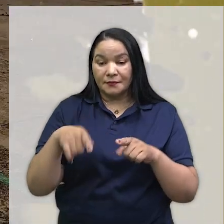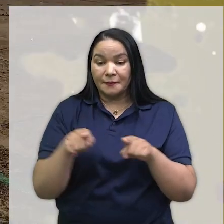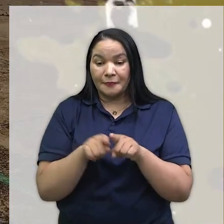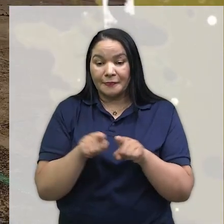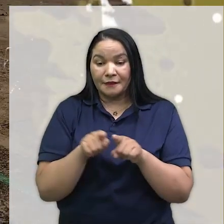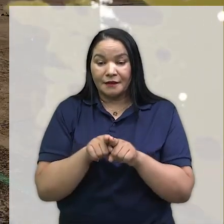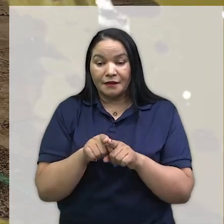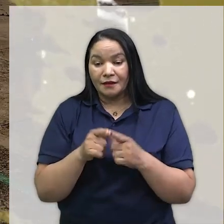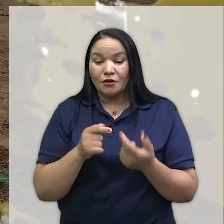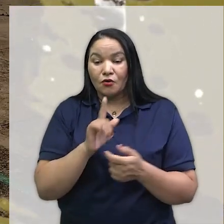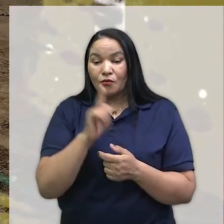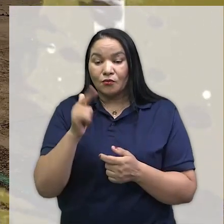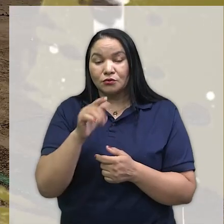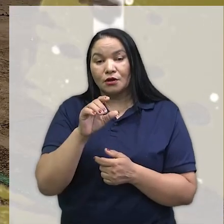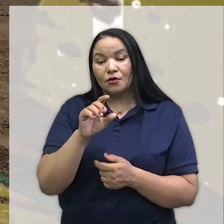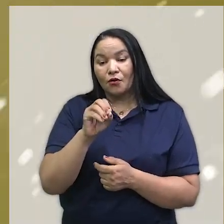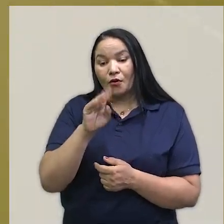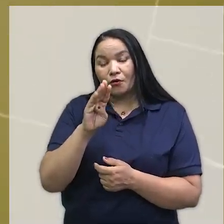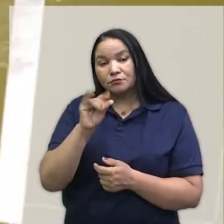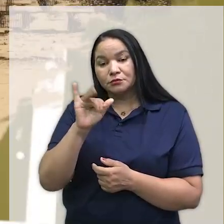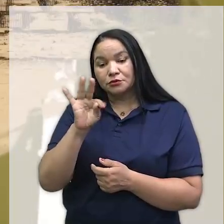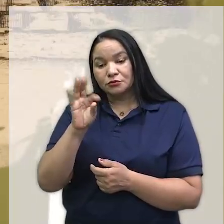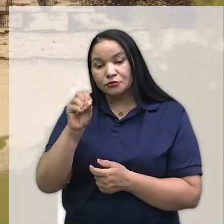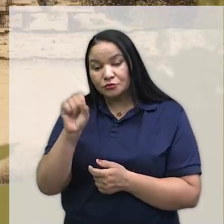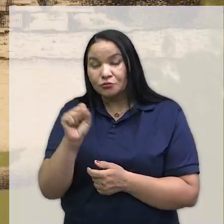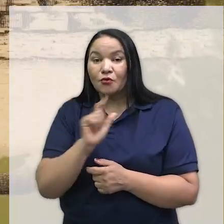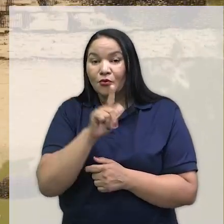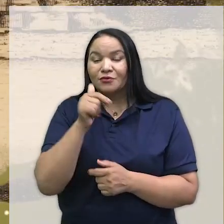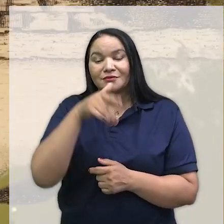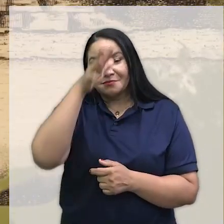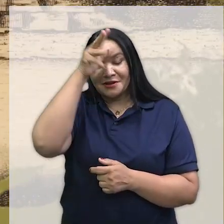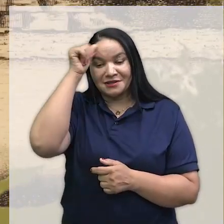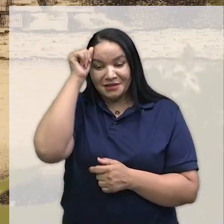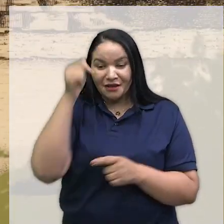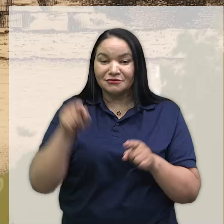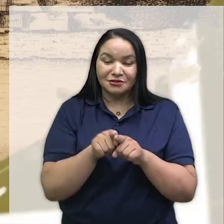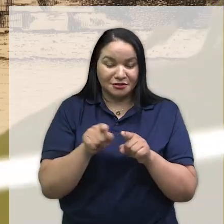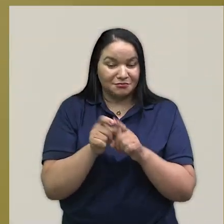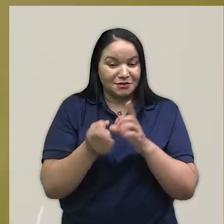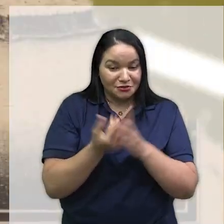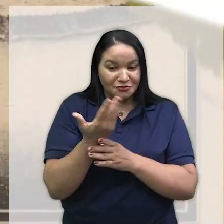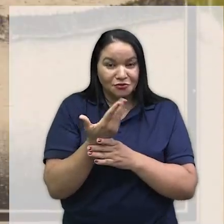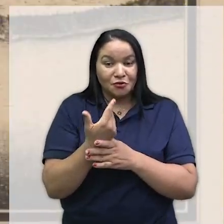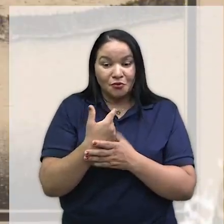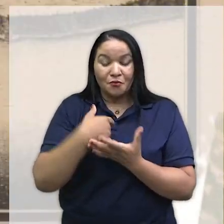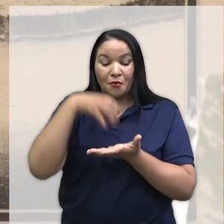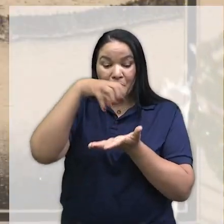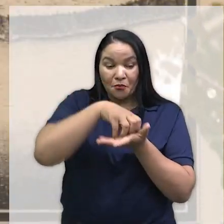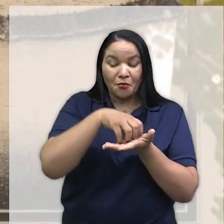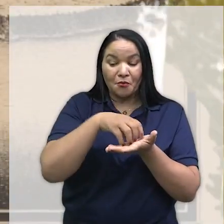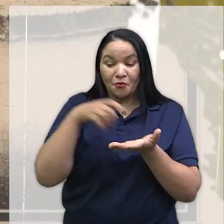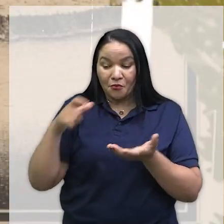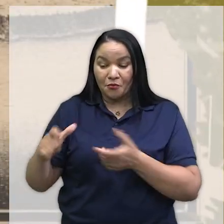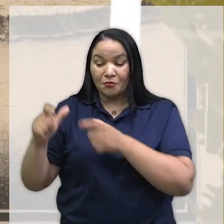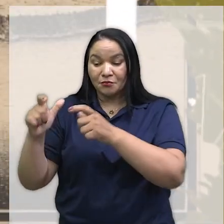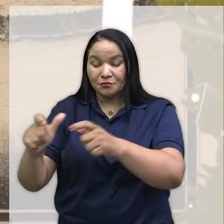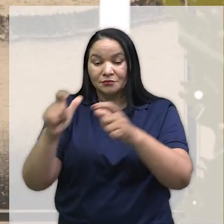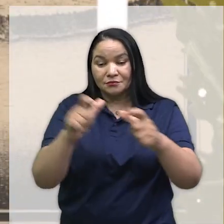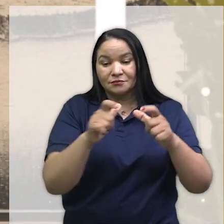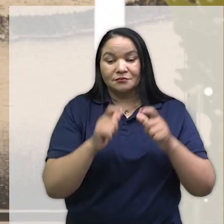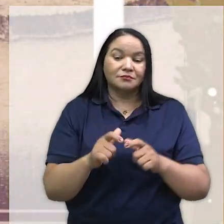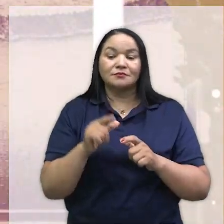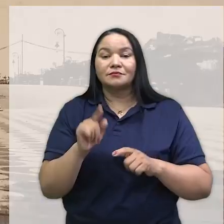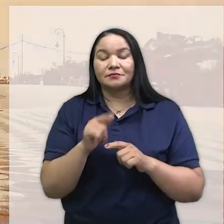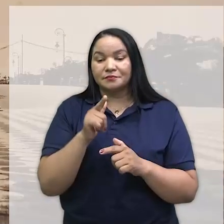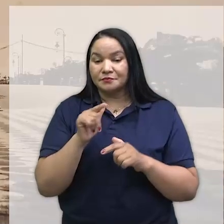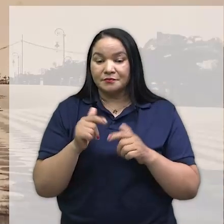Presépio, a cidade de Ópios e até mesmo a cidade de Manaus, galera, que surgiu ali ao redor do Forte São José da Barra do Rio